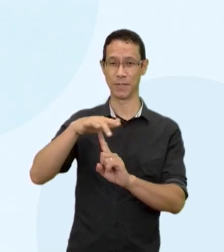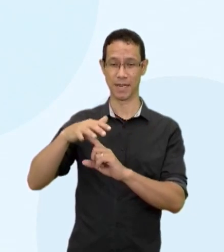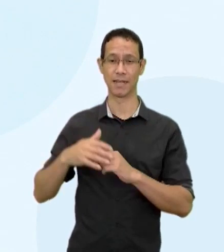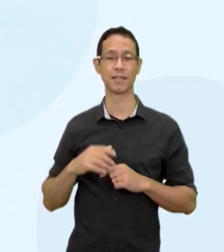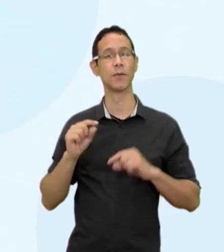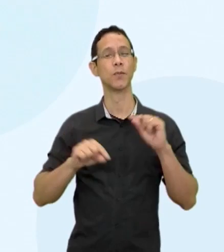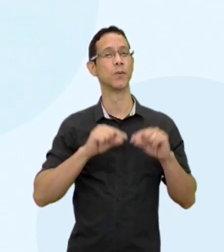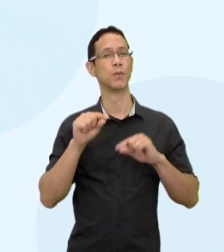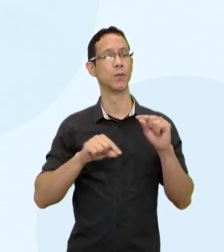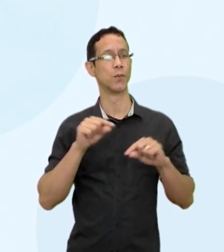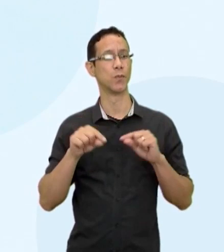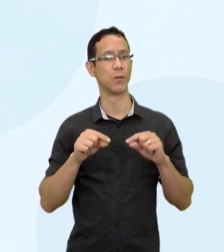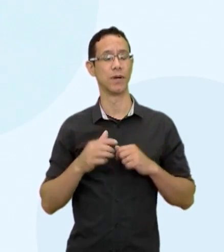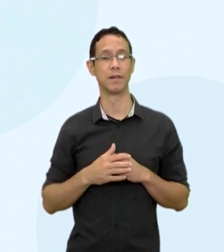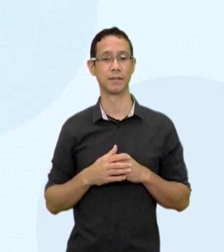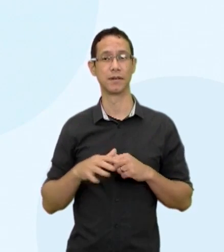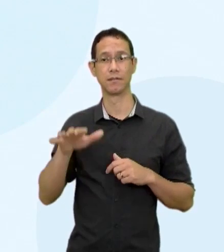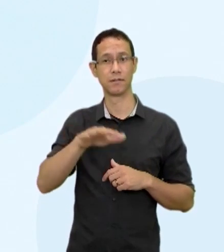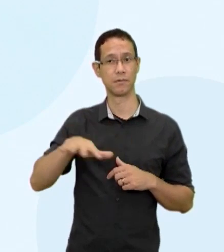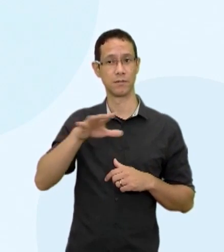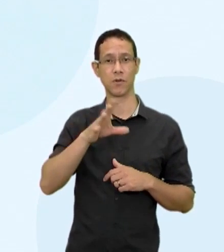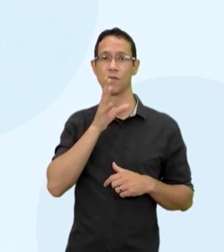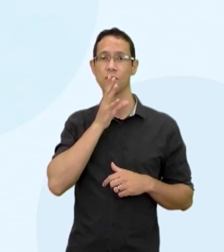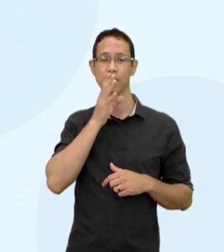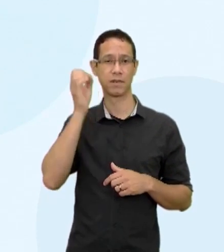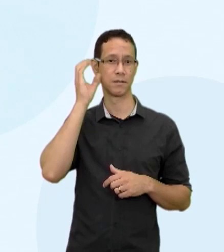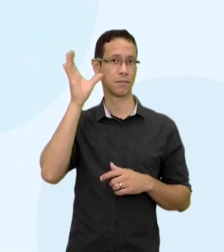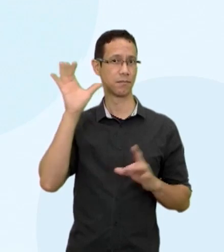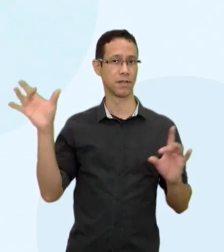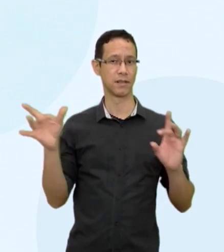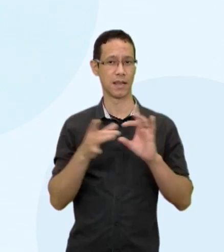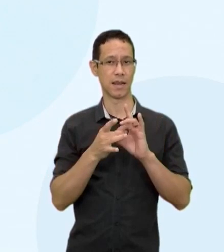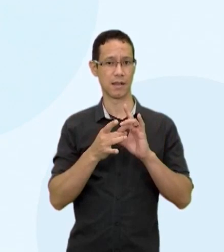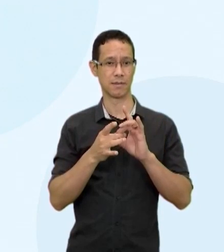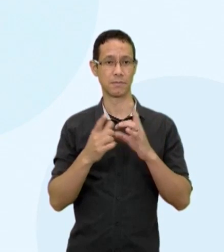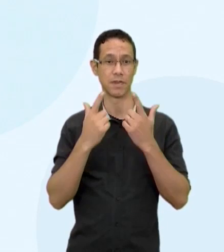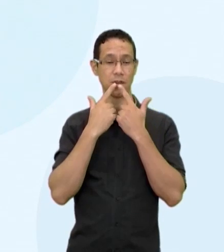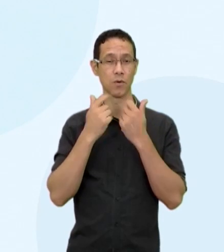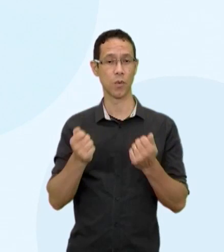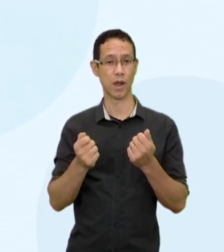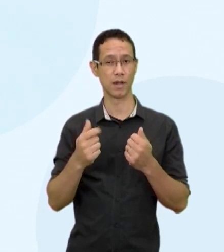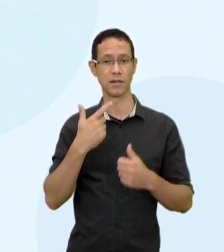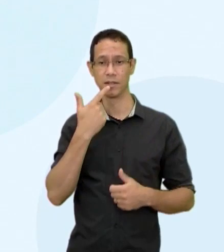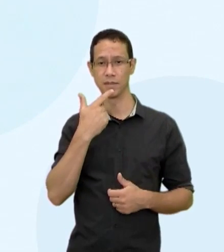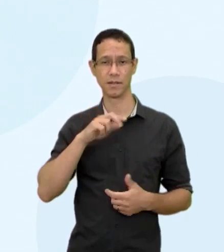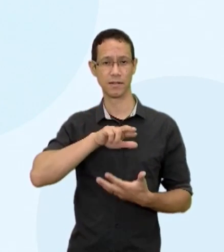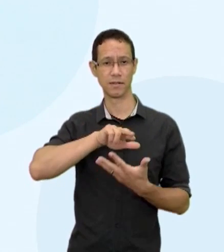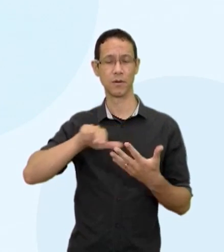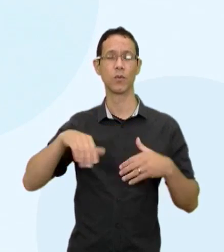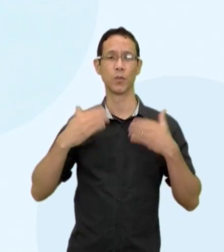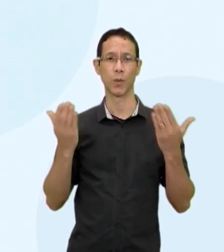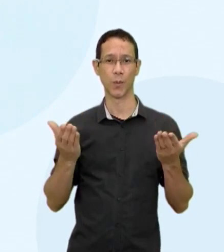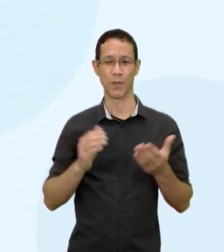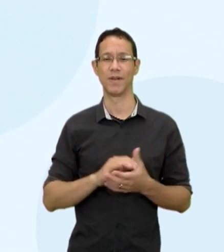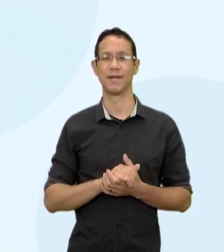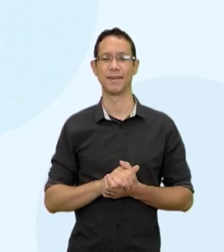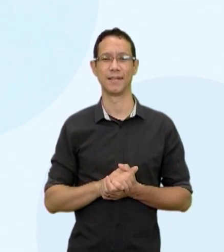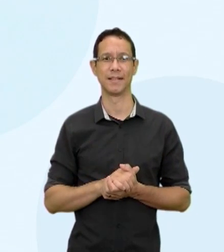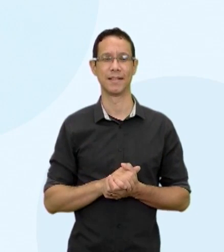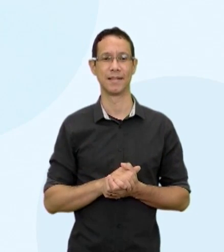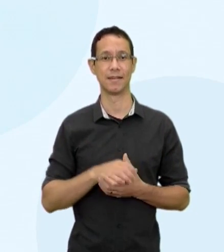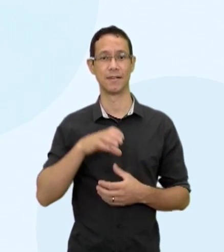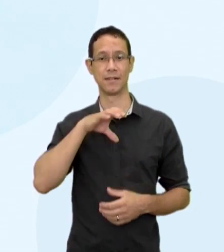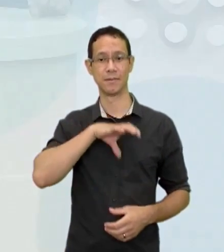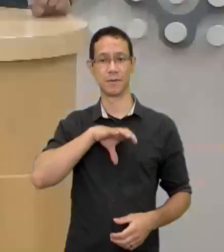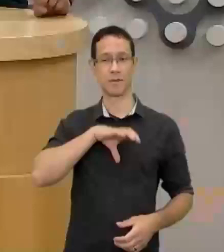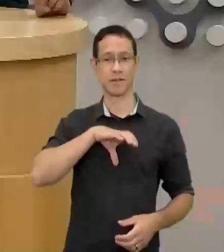que são aí áreas do conhecimento que estão integradas. Exato. Linguagem, a gente tem quais componentes? Linguagens? Língua